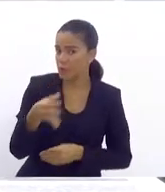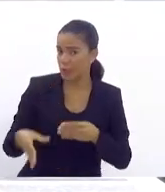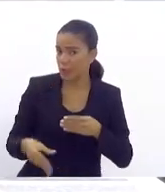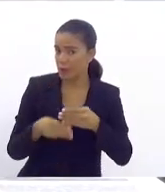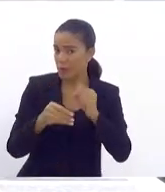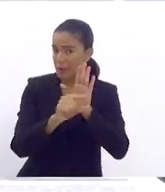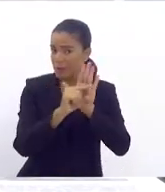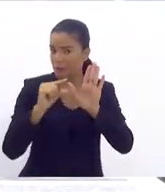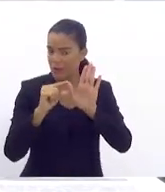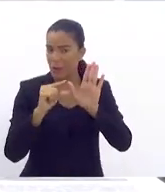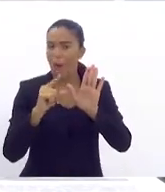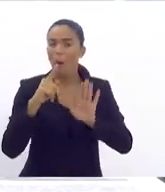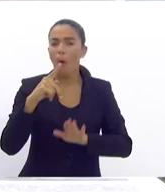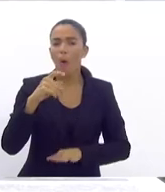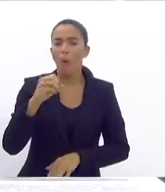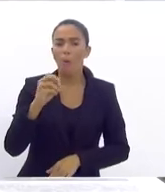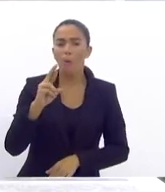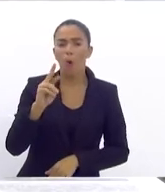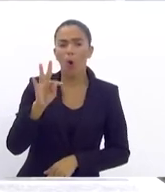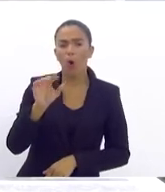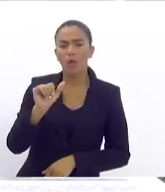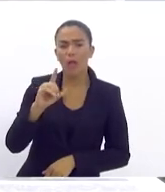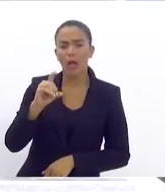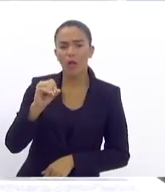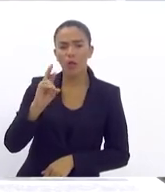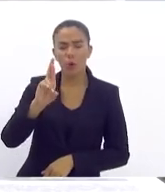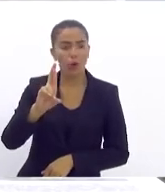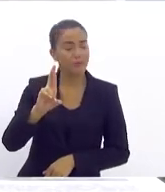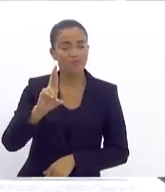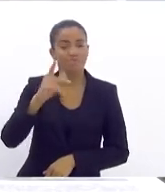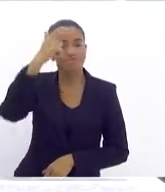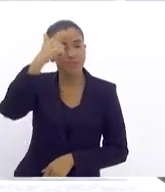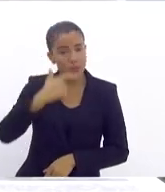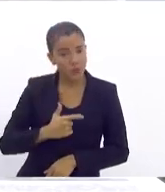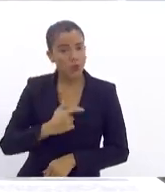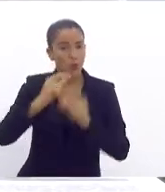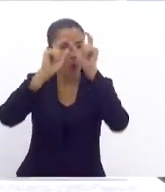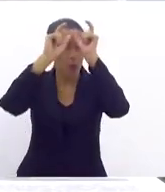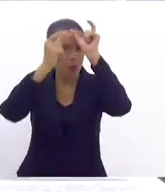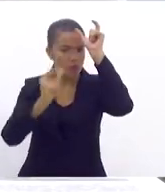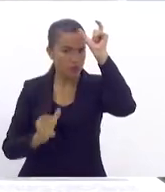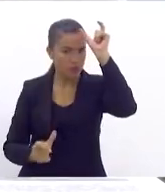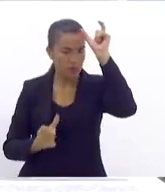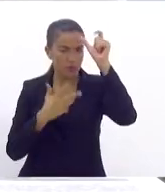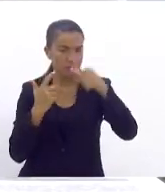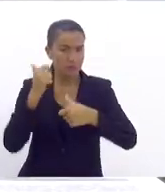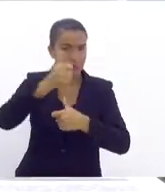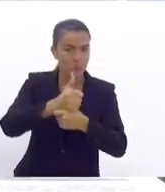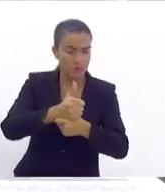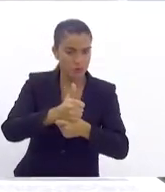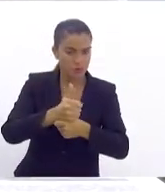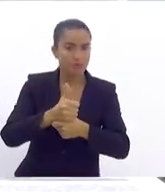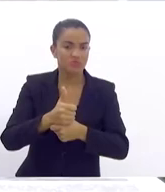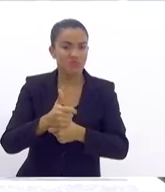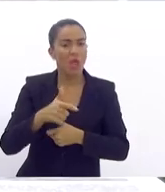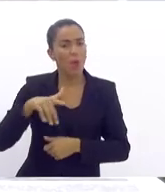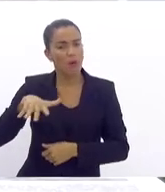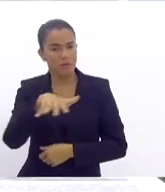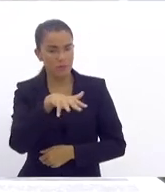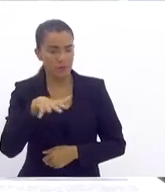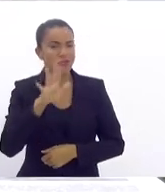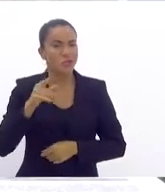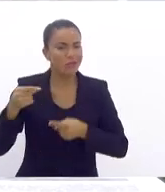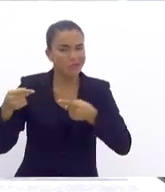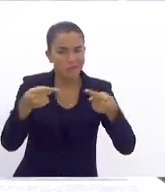invés de portador, falar pessoa com transtorno. Isso é uma questão que hoje tem se